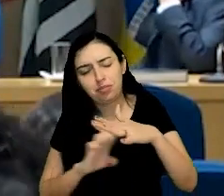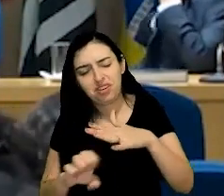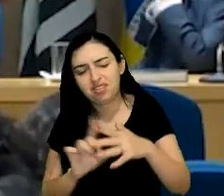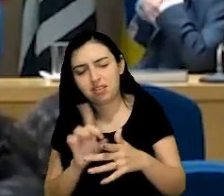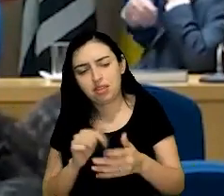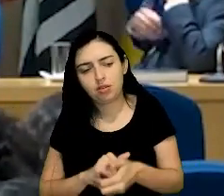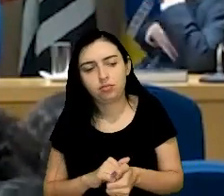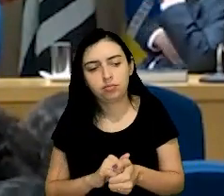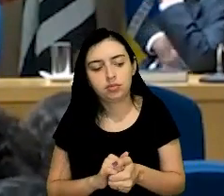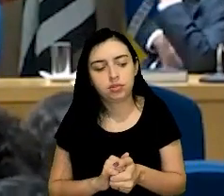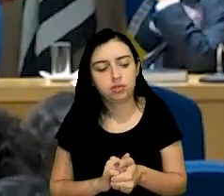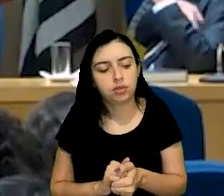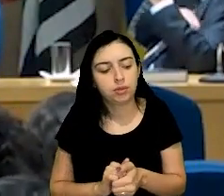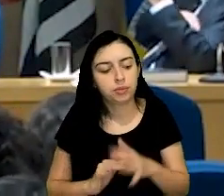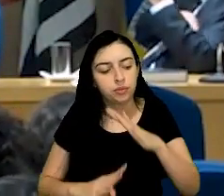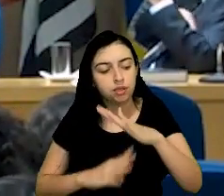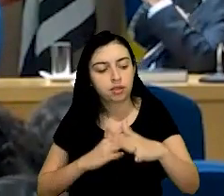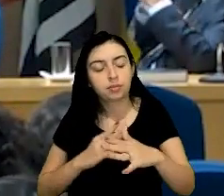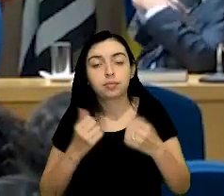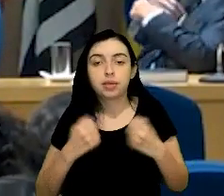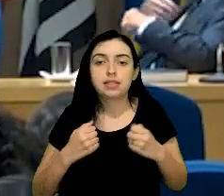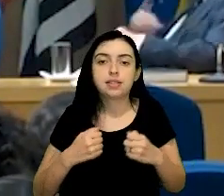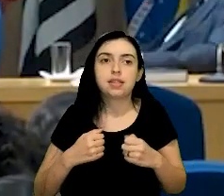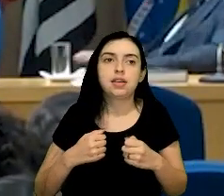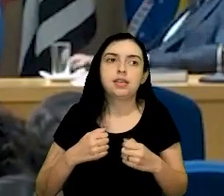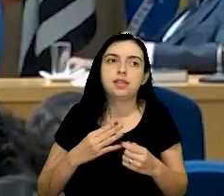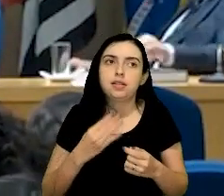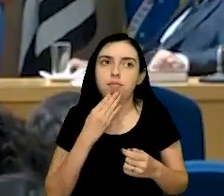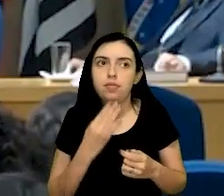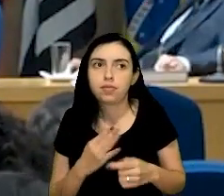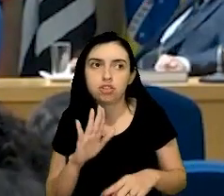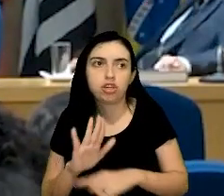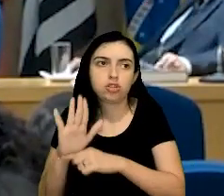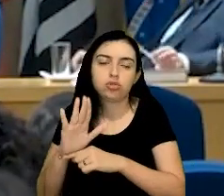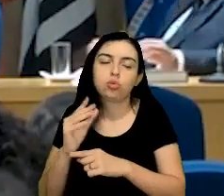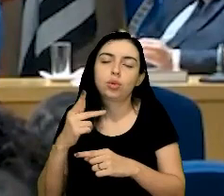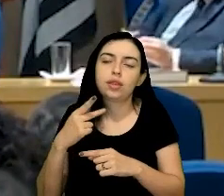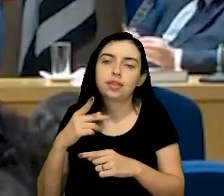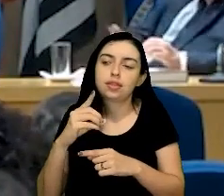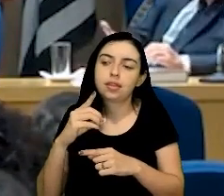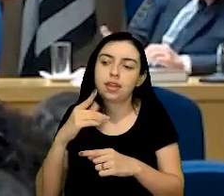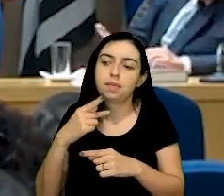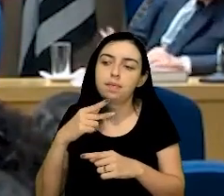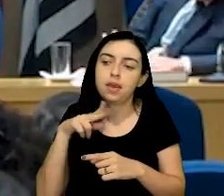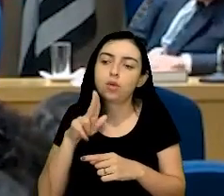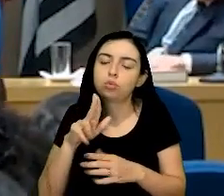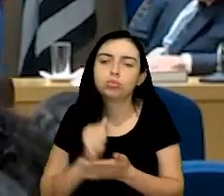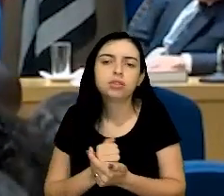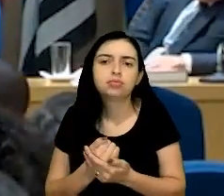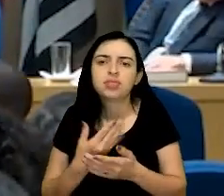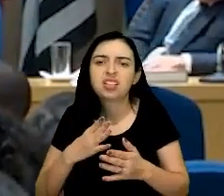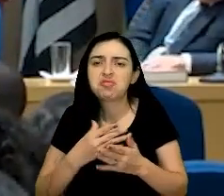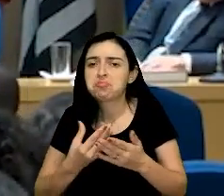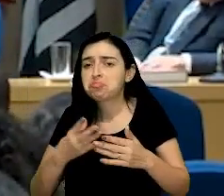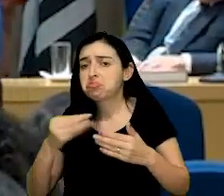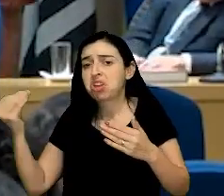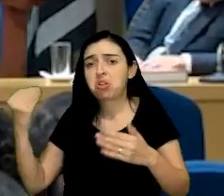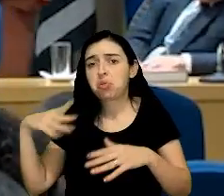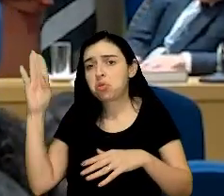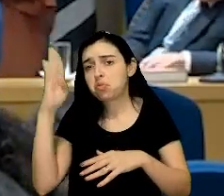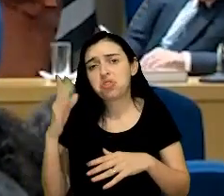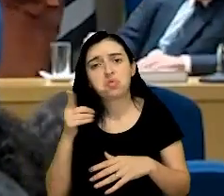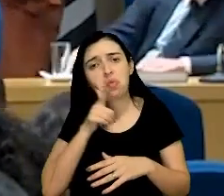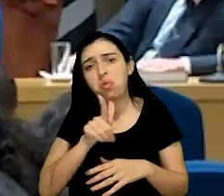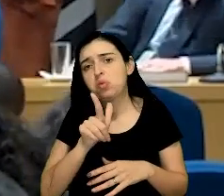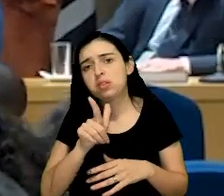tem que ir na DPU, pedir para ajudar, mas aí, enfim, até ele já foi embora também do Brasil, porque não conseguiu a solicitação de